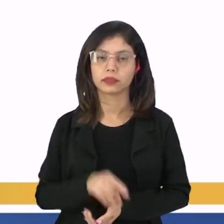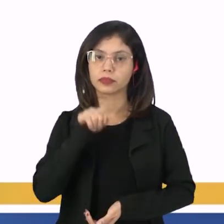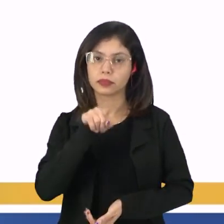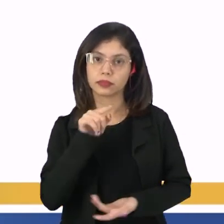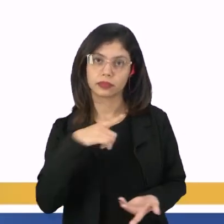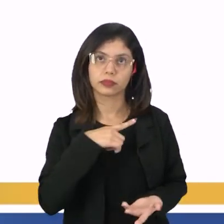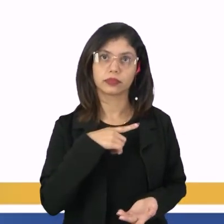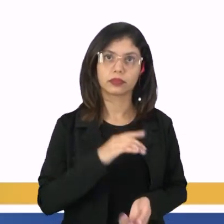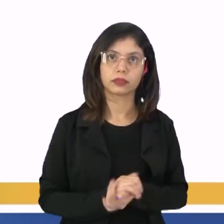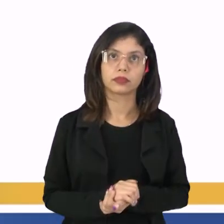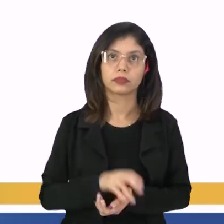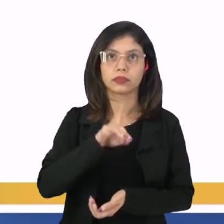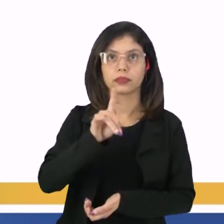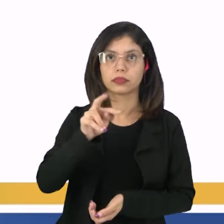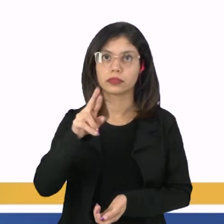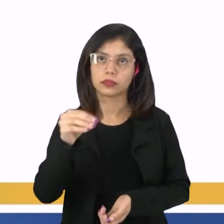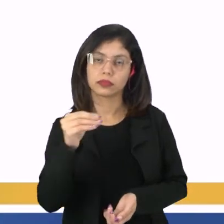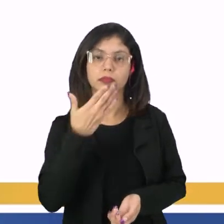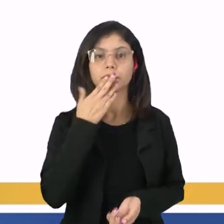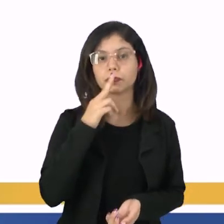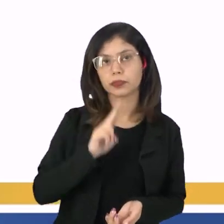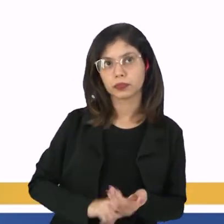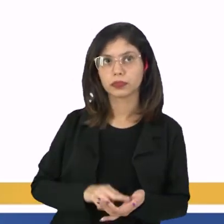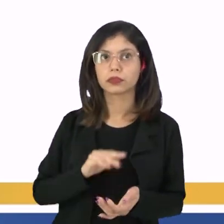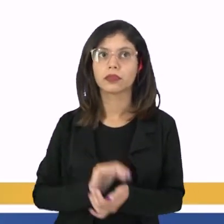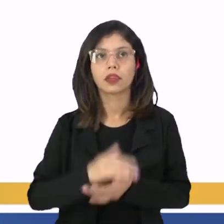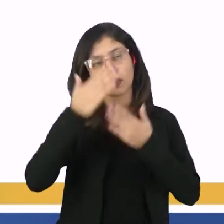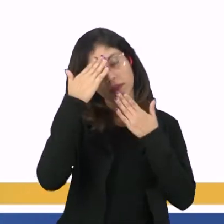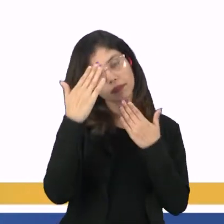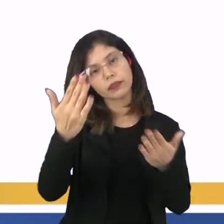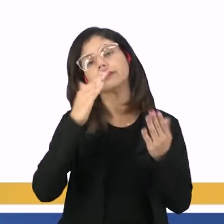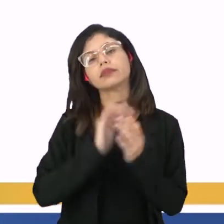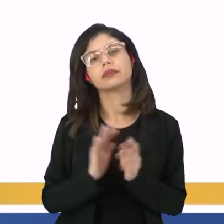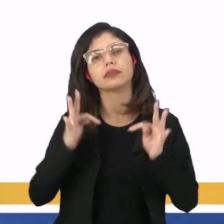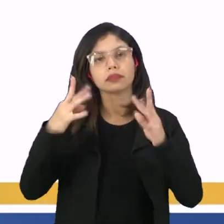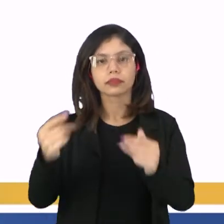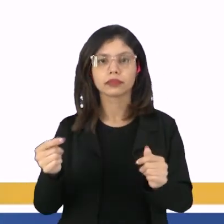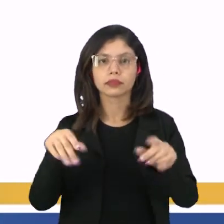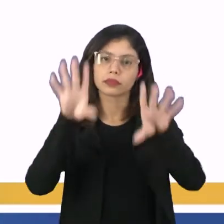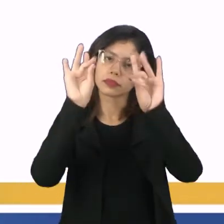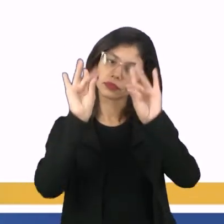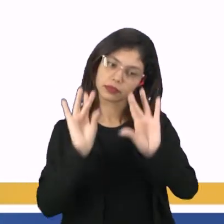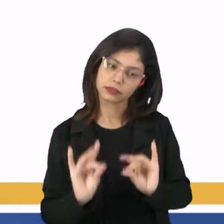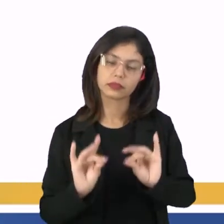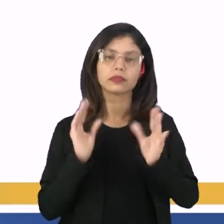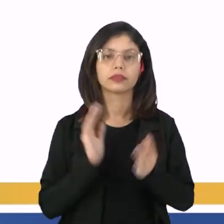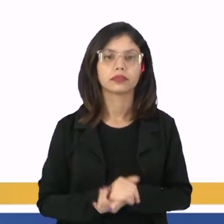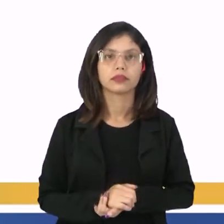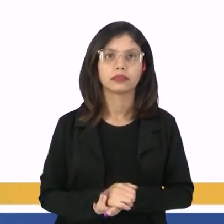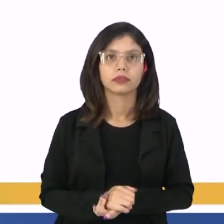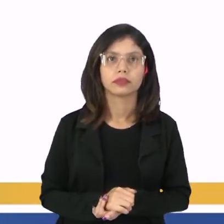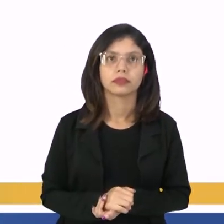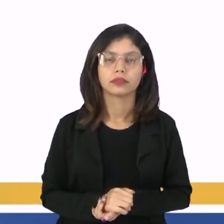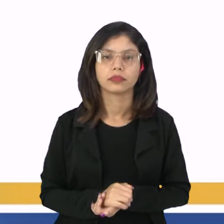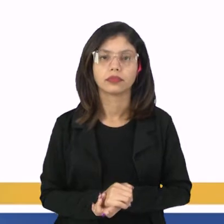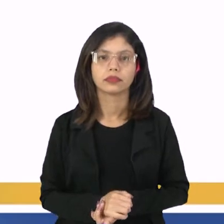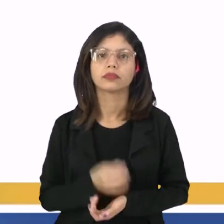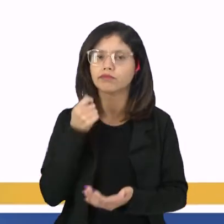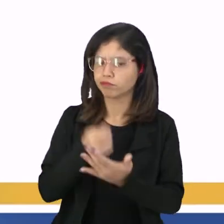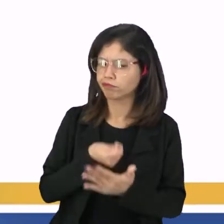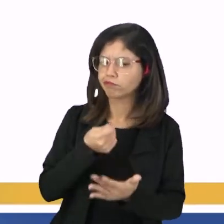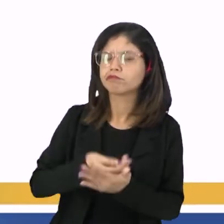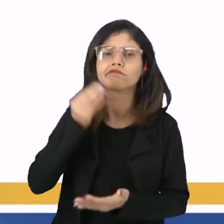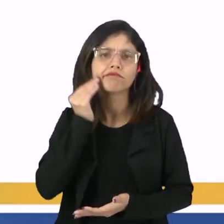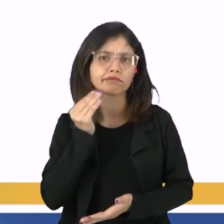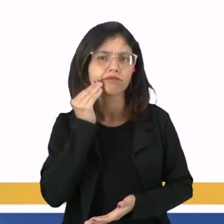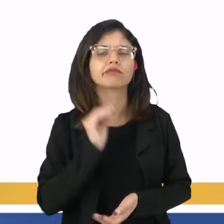Aqui nós temos a despedida da carta, tá? Que aí a pessoa agradece, faz todo aquele aparato de agradecimento para que se convença de que